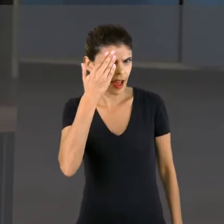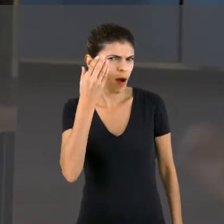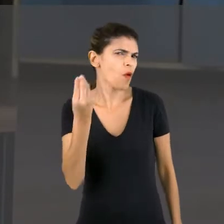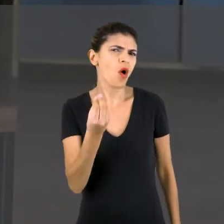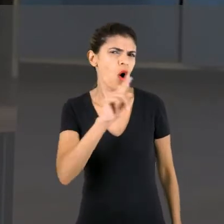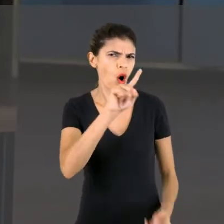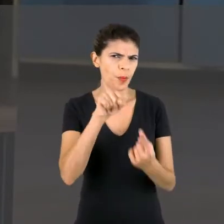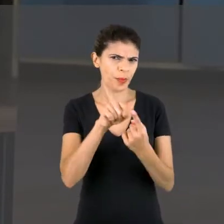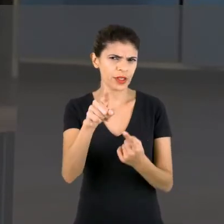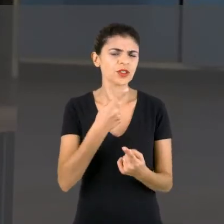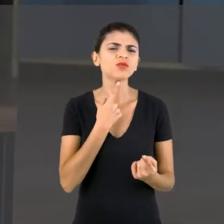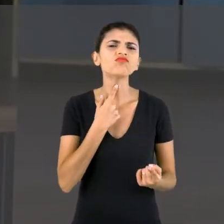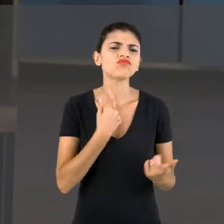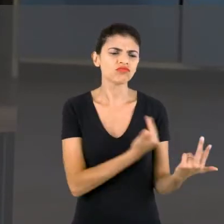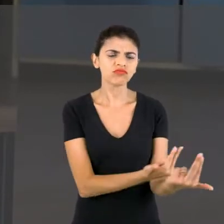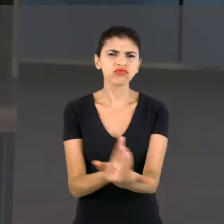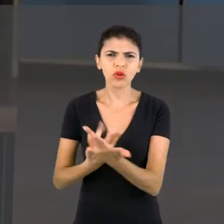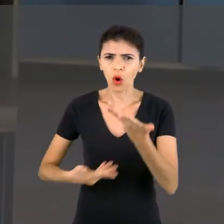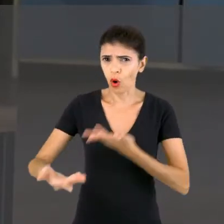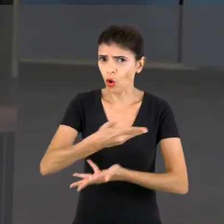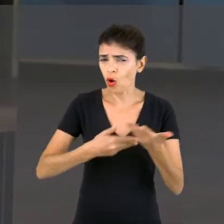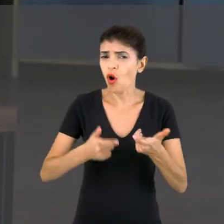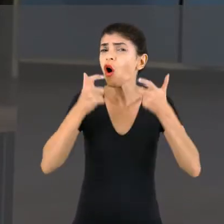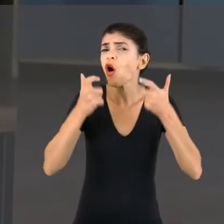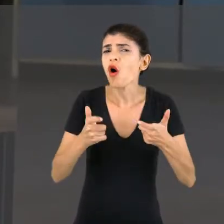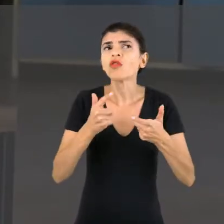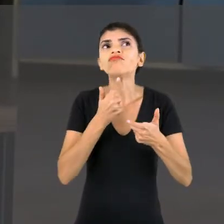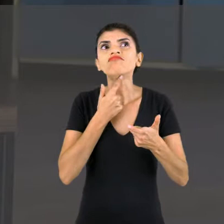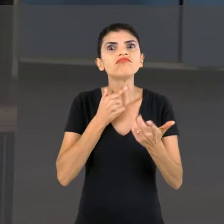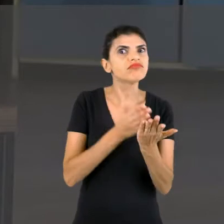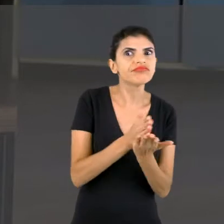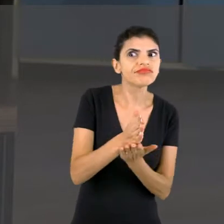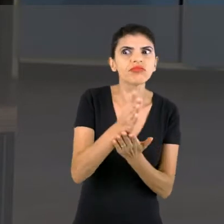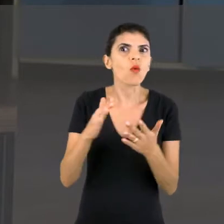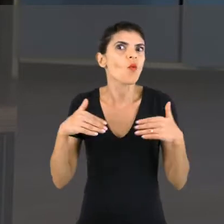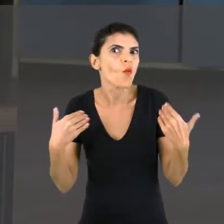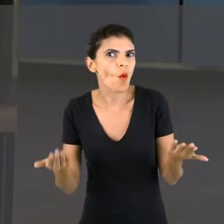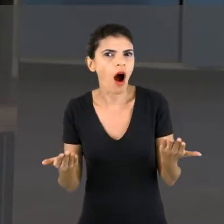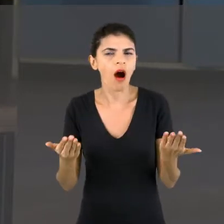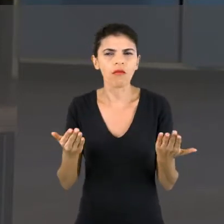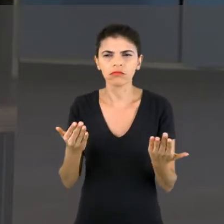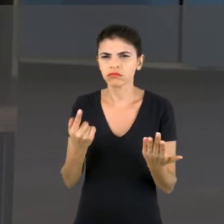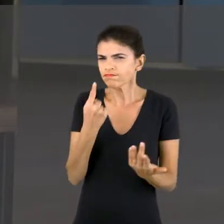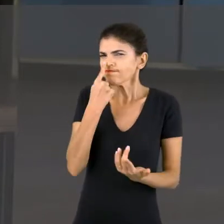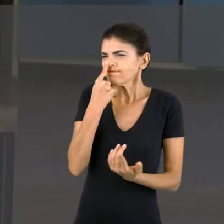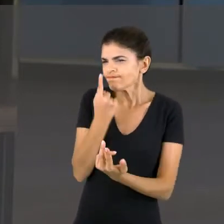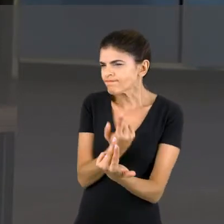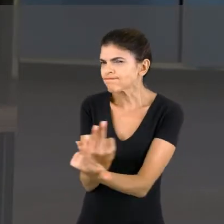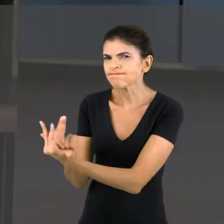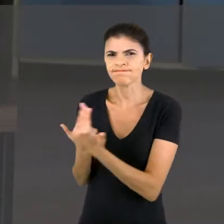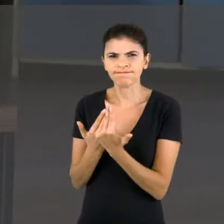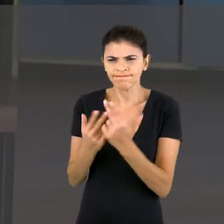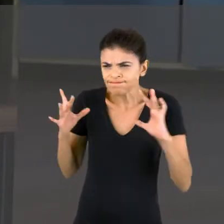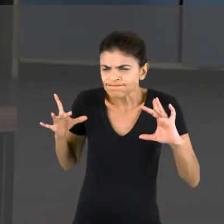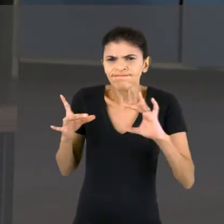vocês sabem quais são os objetivos em comum desse coletivo, para onde vocês estão indo, qual é a direção que vocês estão indo,